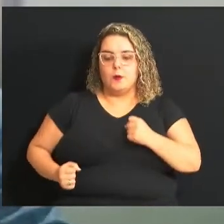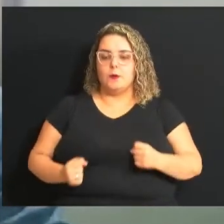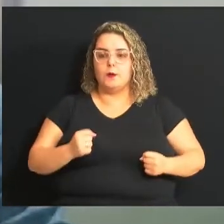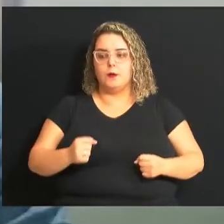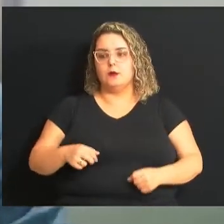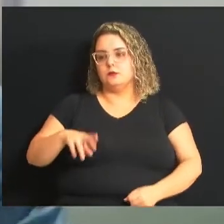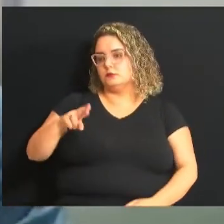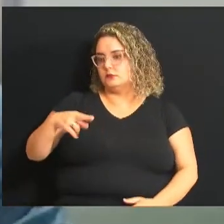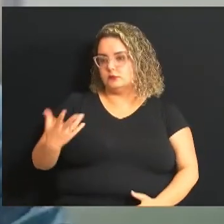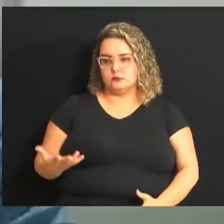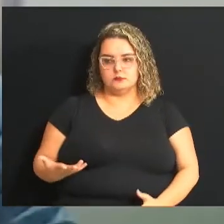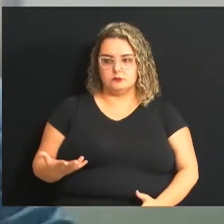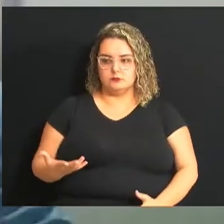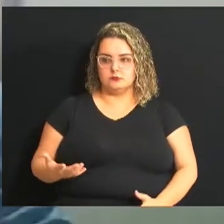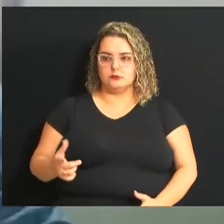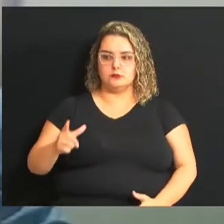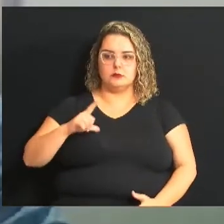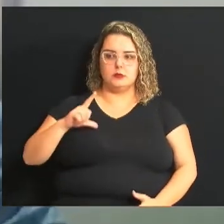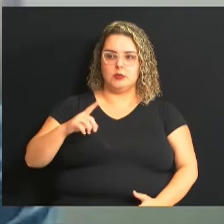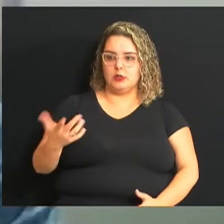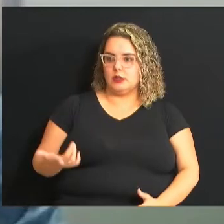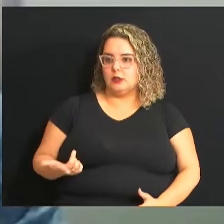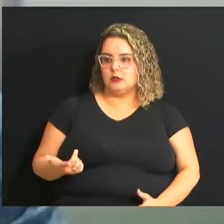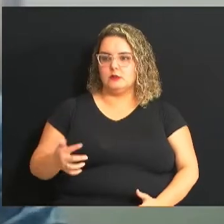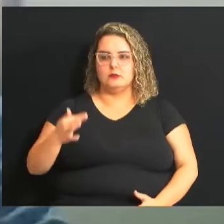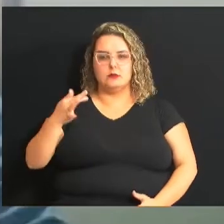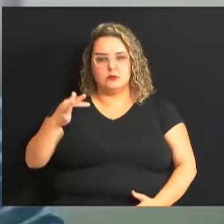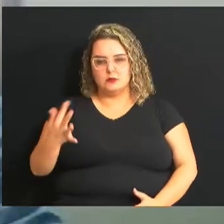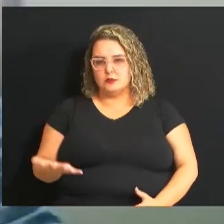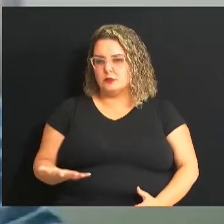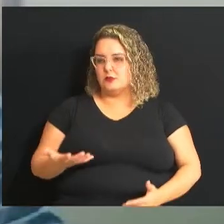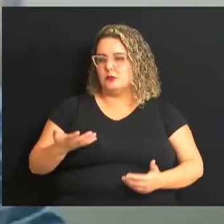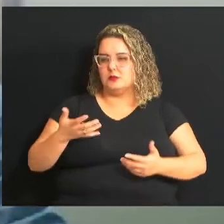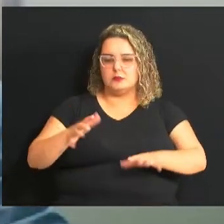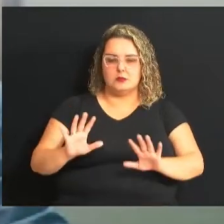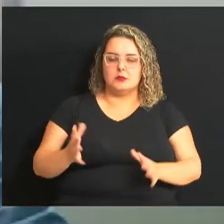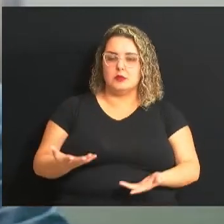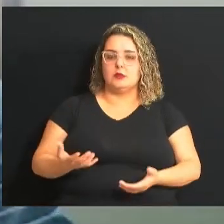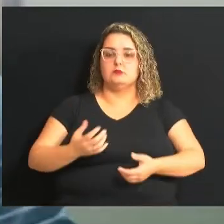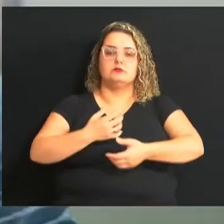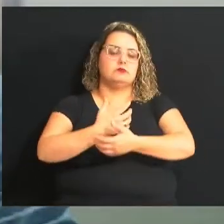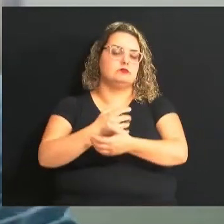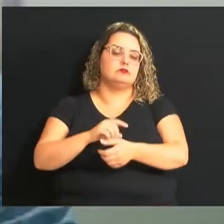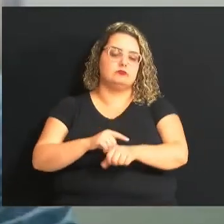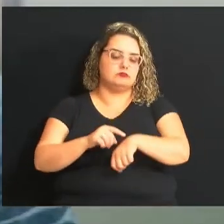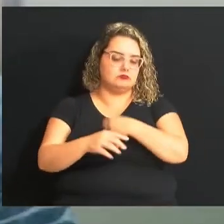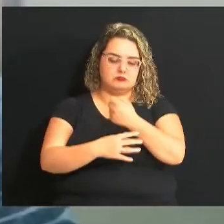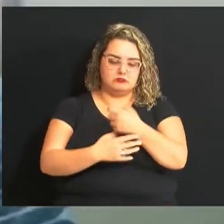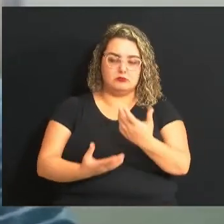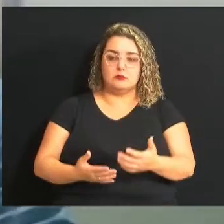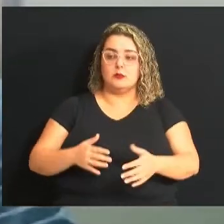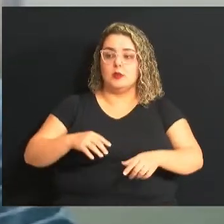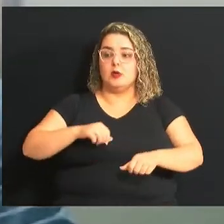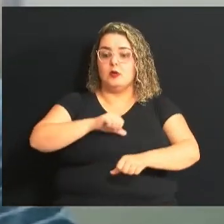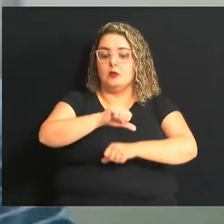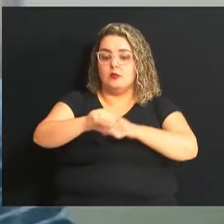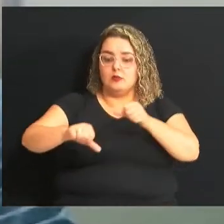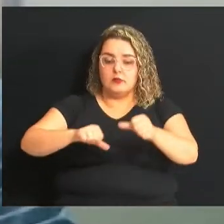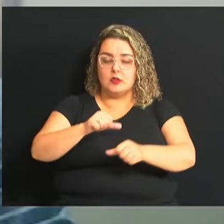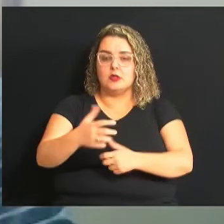motivo causava tendo algum tipo de dor, algum tipo de desconforto articular, né? Então, mesclar a atividade física para que ele